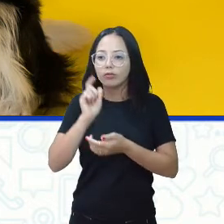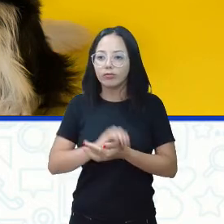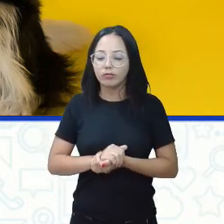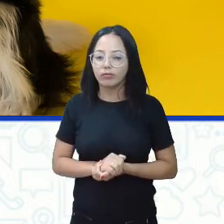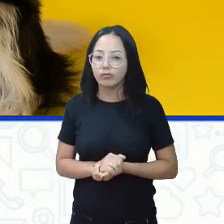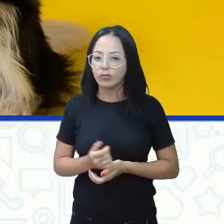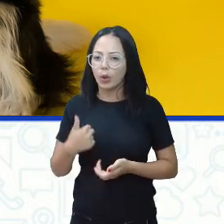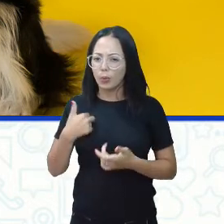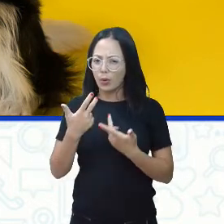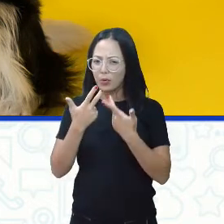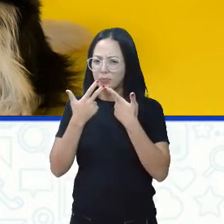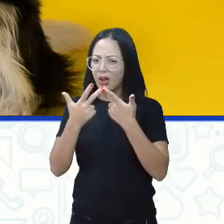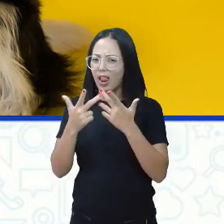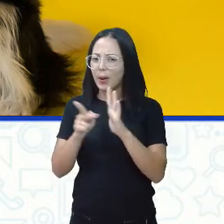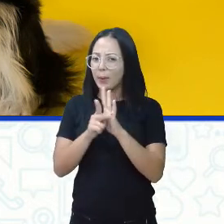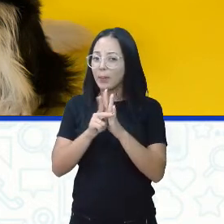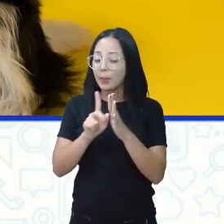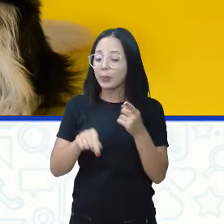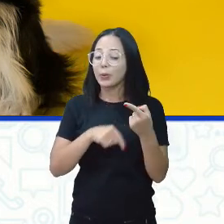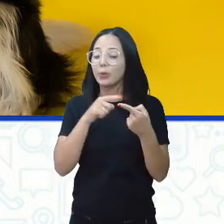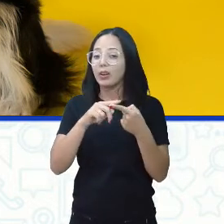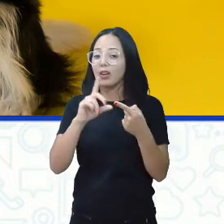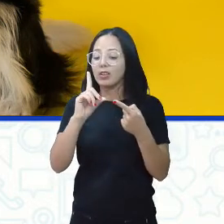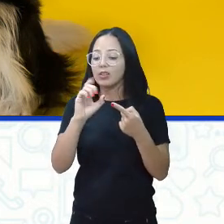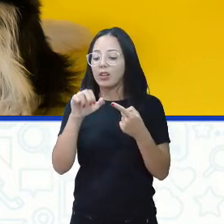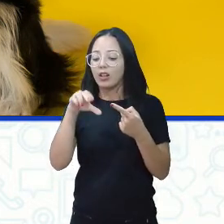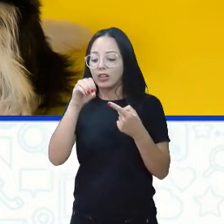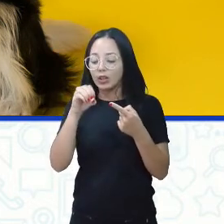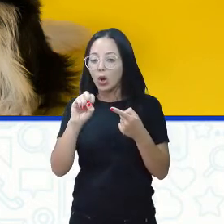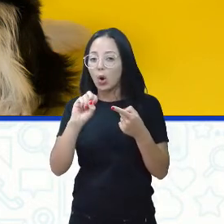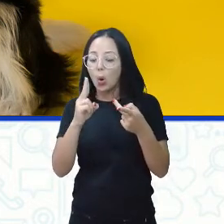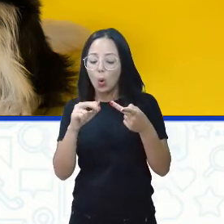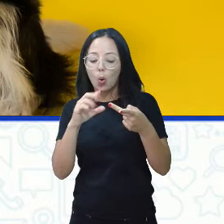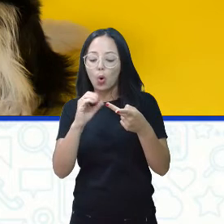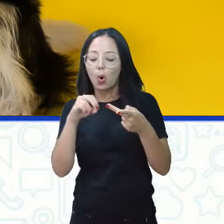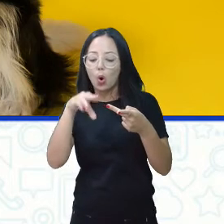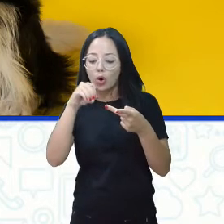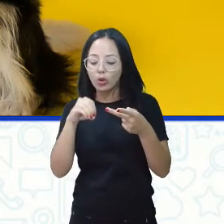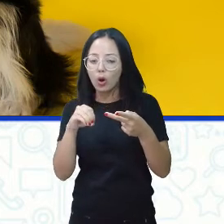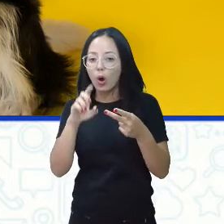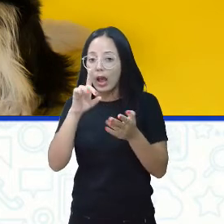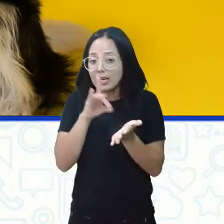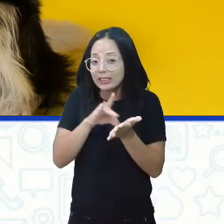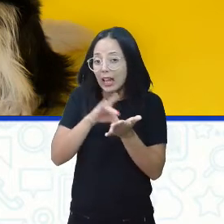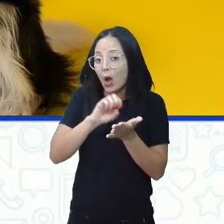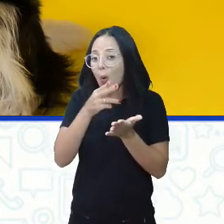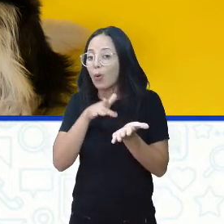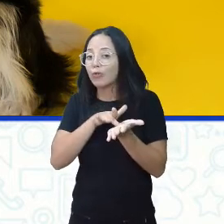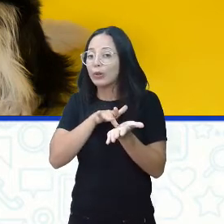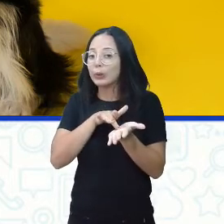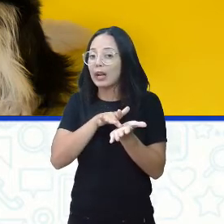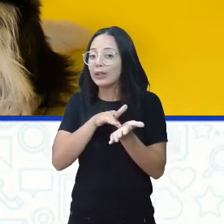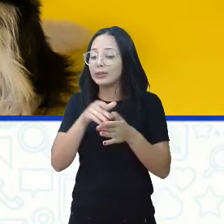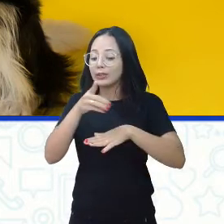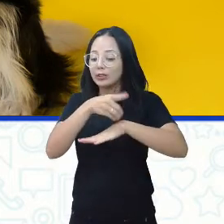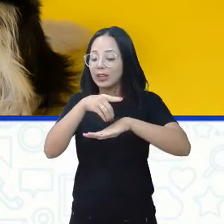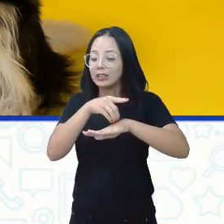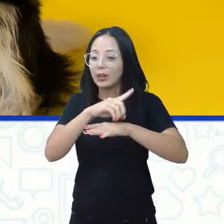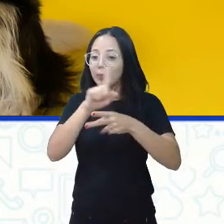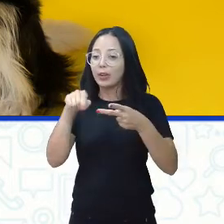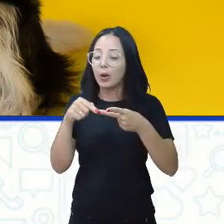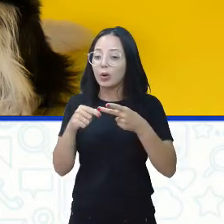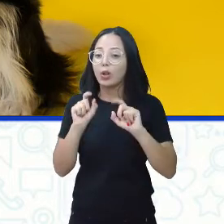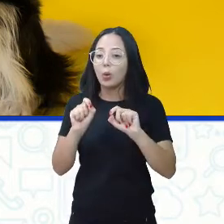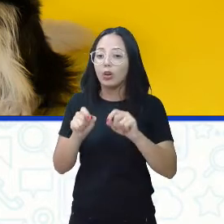dizendo no sentido denotativo ou conotativo? Isso é literal ou isso é sentido figurado? E a segunda